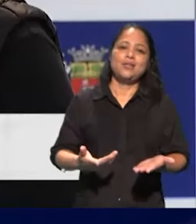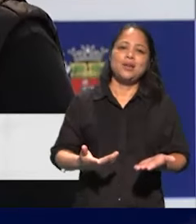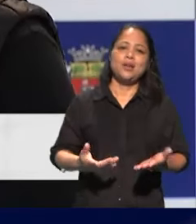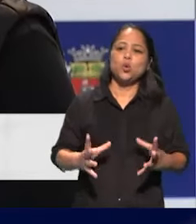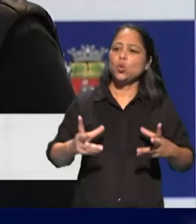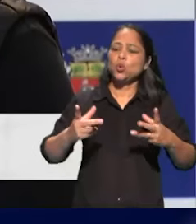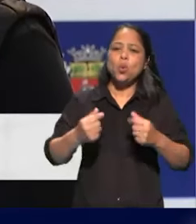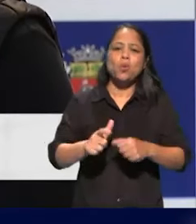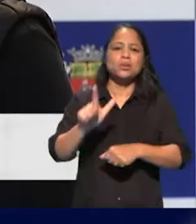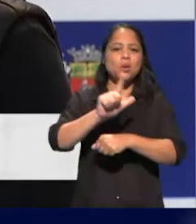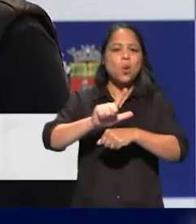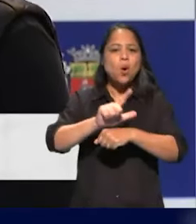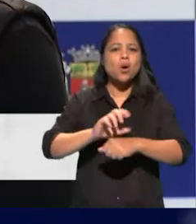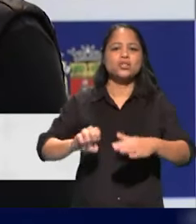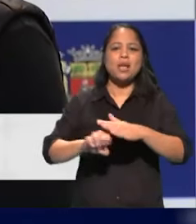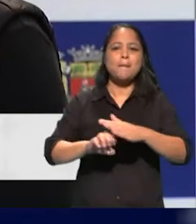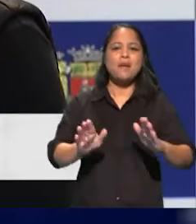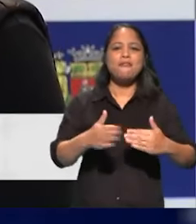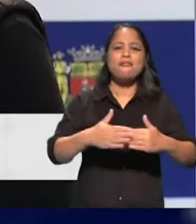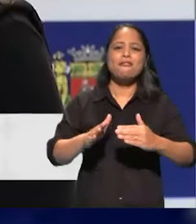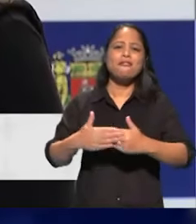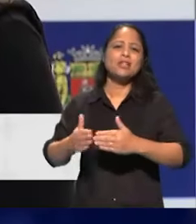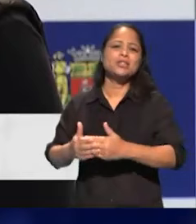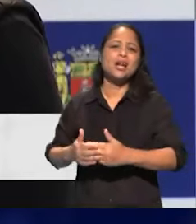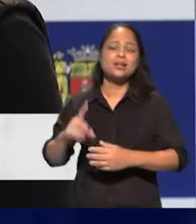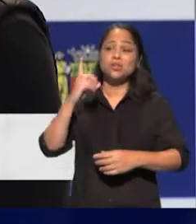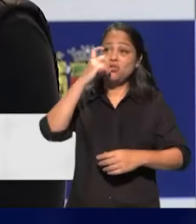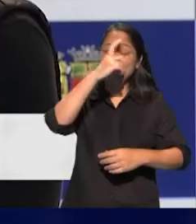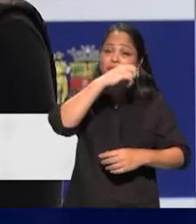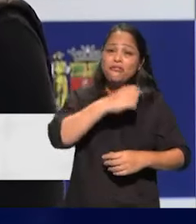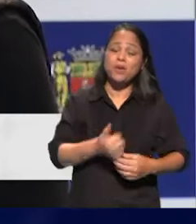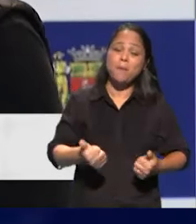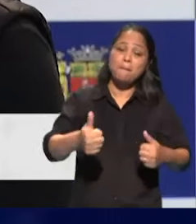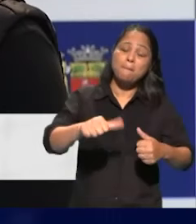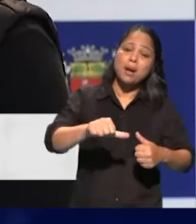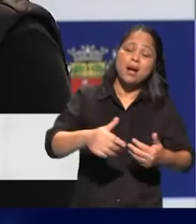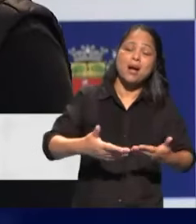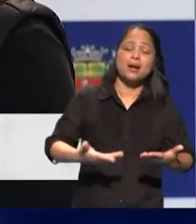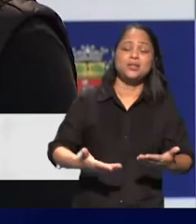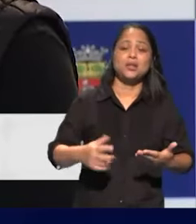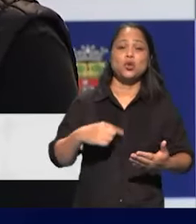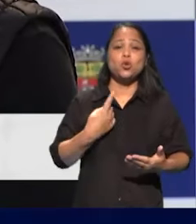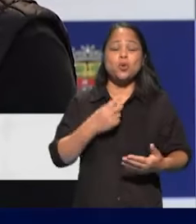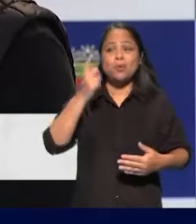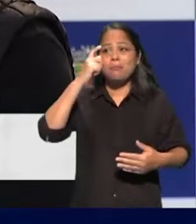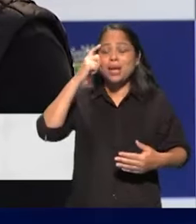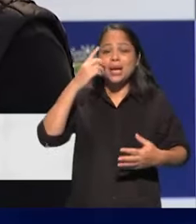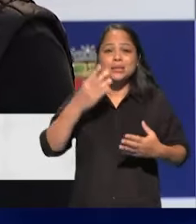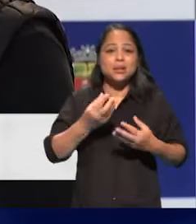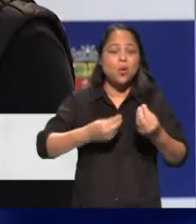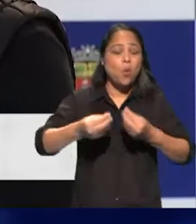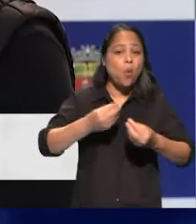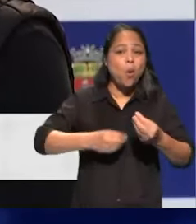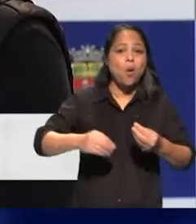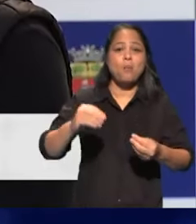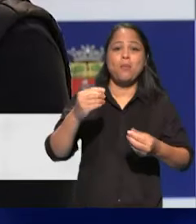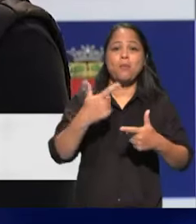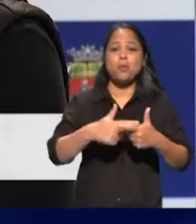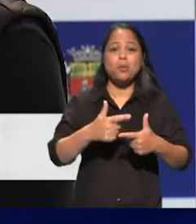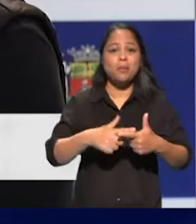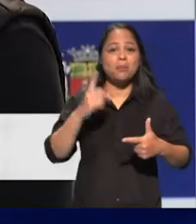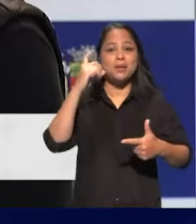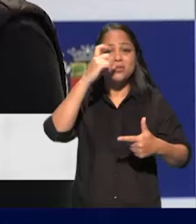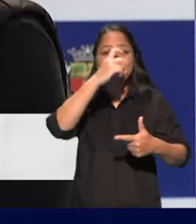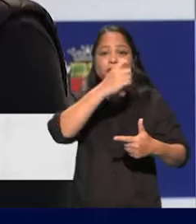eu não tenho dúvida que a gente realmente está aprofundando né o que a gente chama dele o estrago na economia tu vai ser muito grande né eu